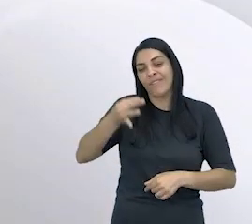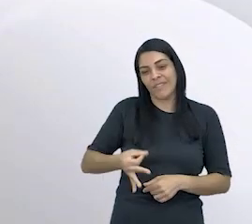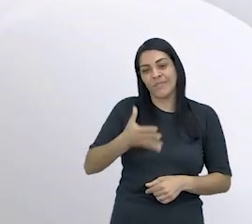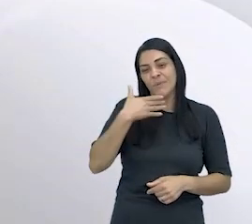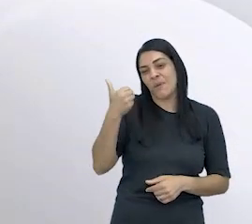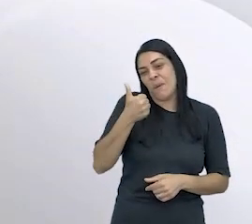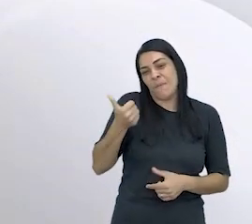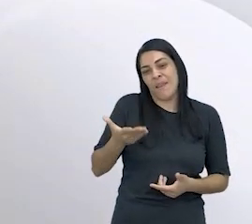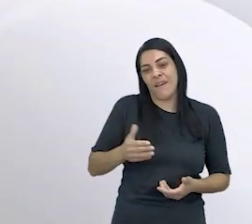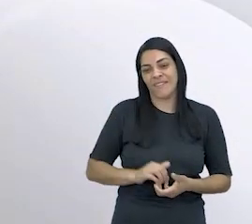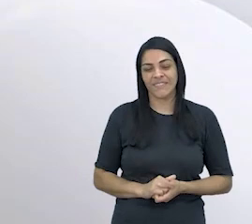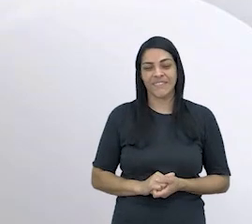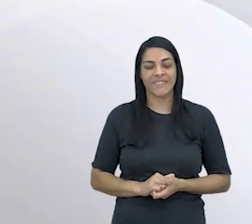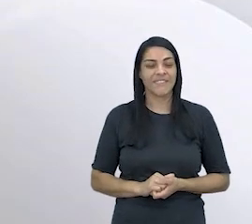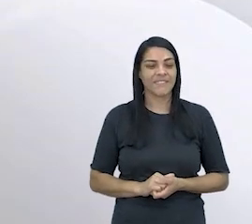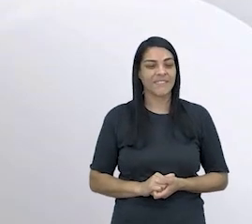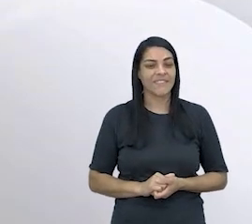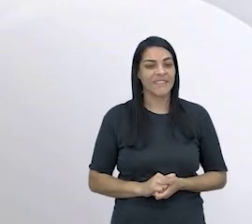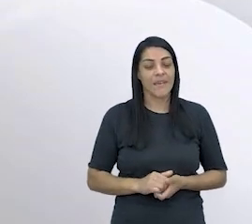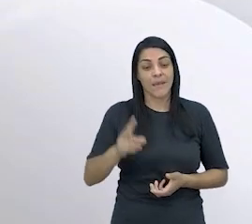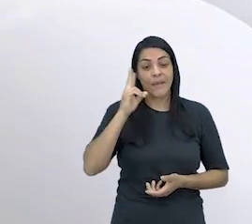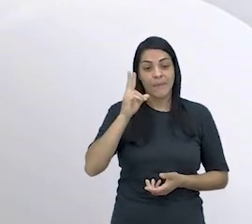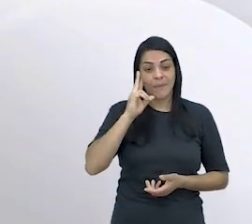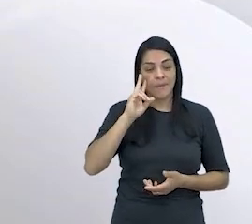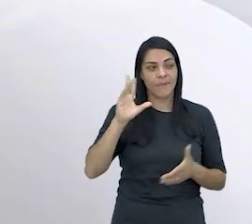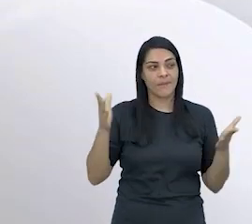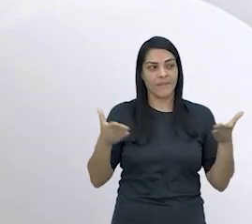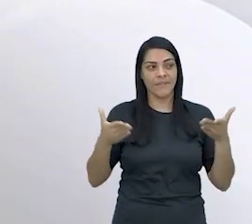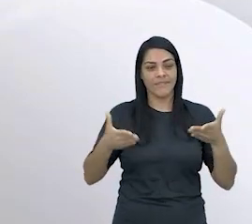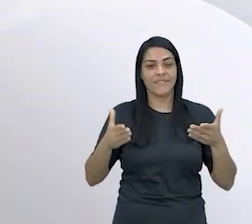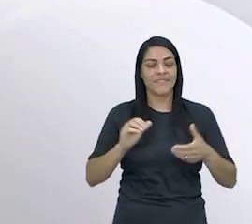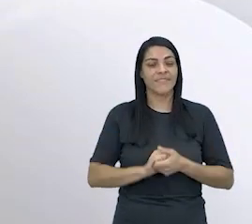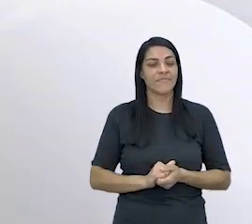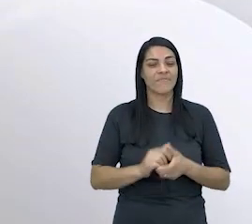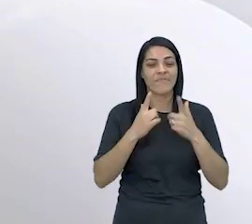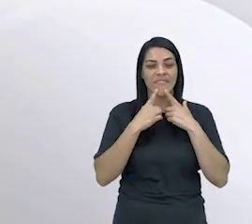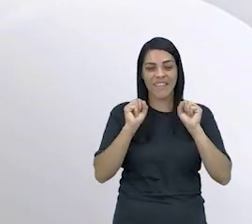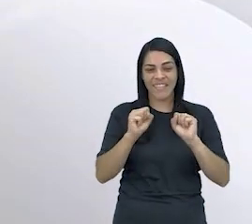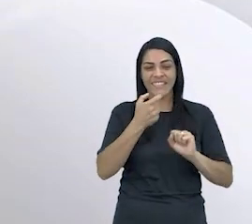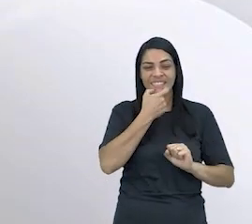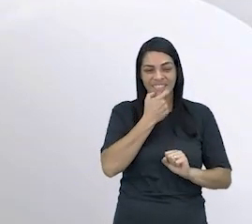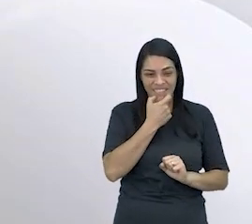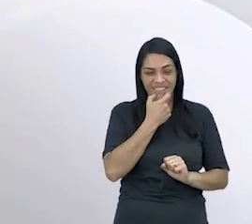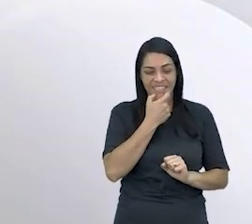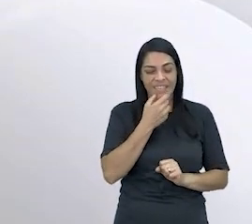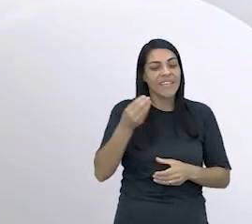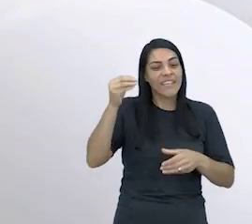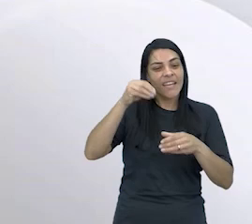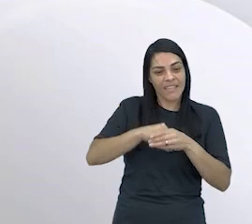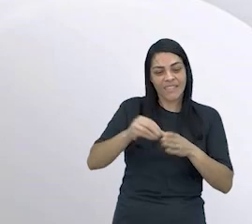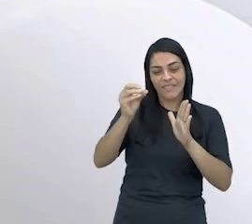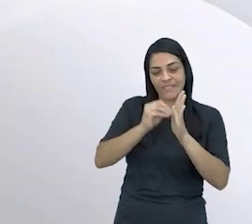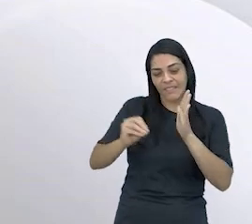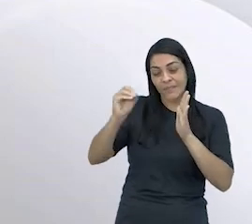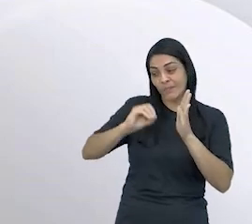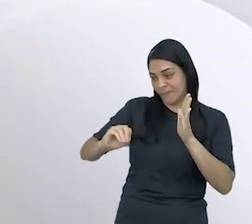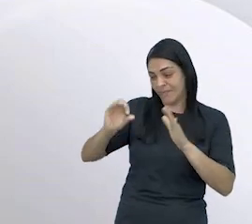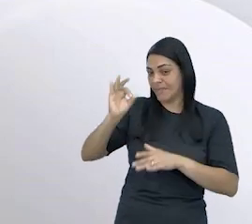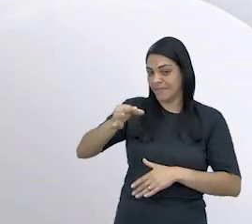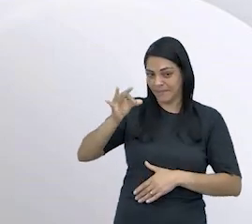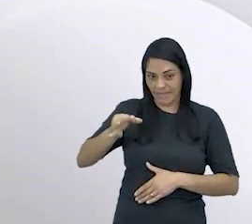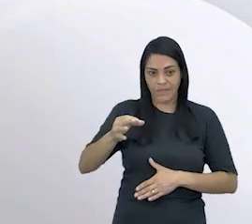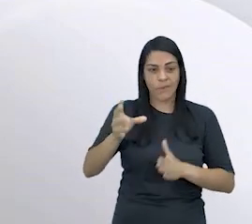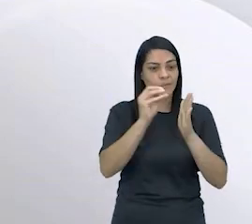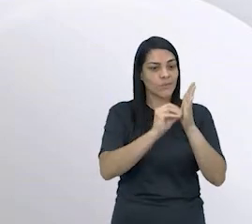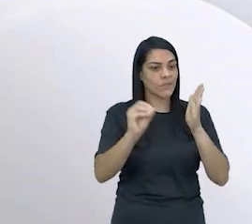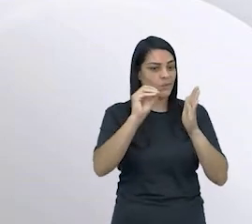estúdio. E só para lembrar, agora o canal de inglês, ele está dentro do Centro de Mídias, tá? Então é Centro